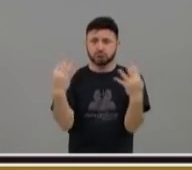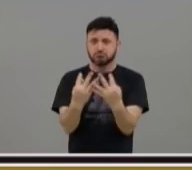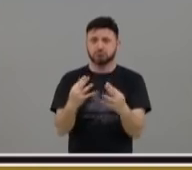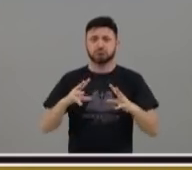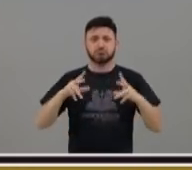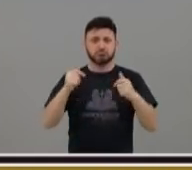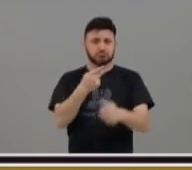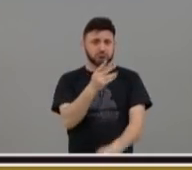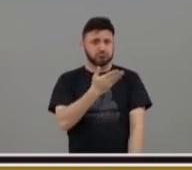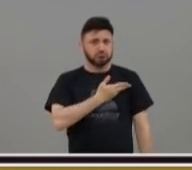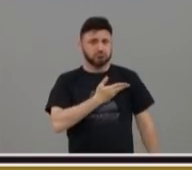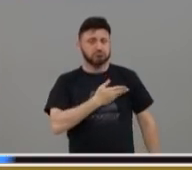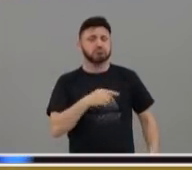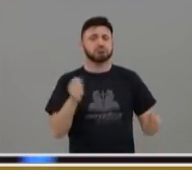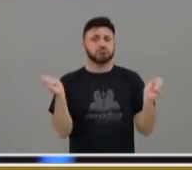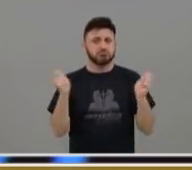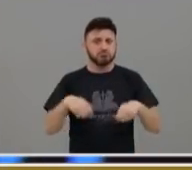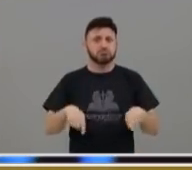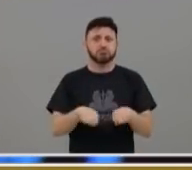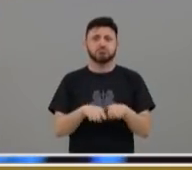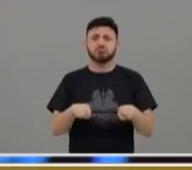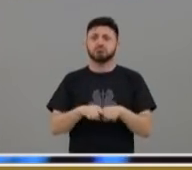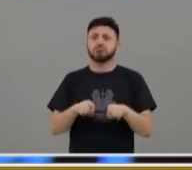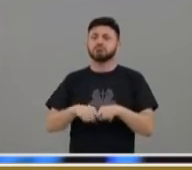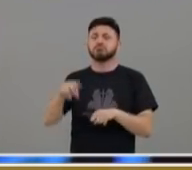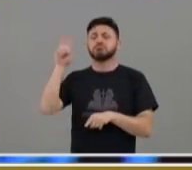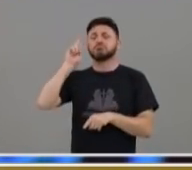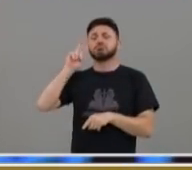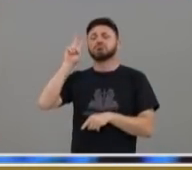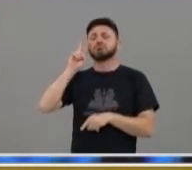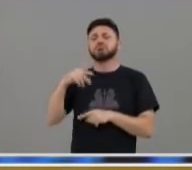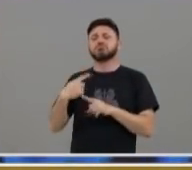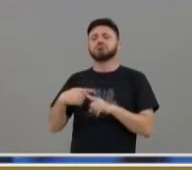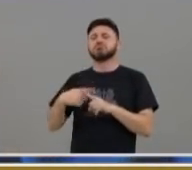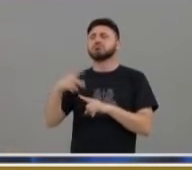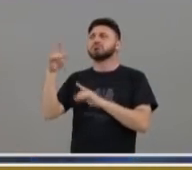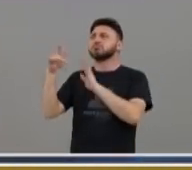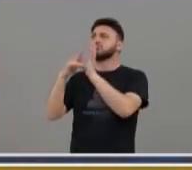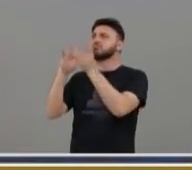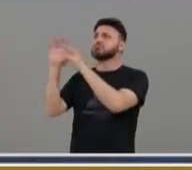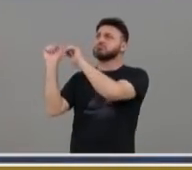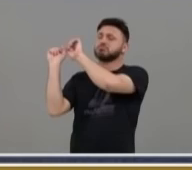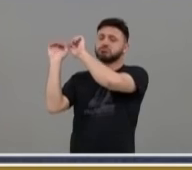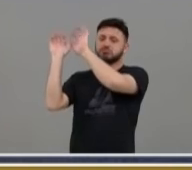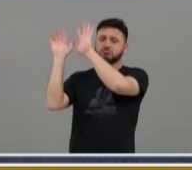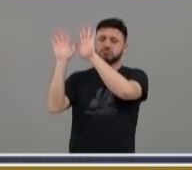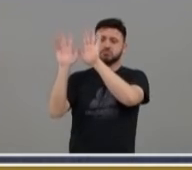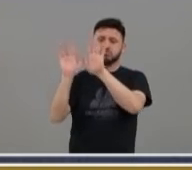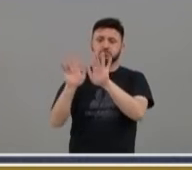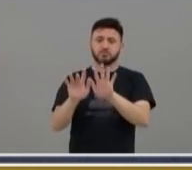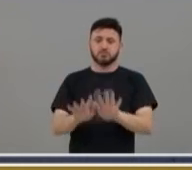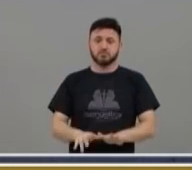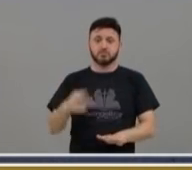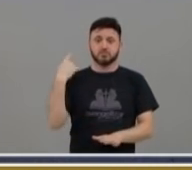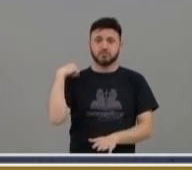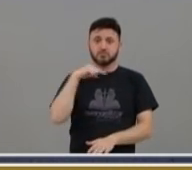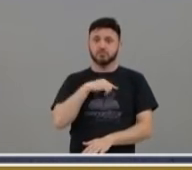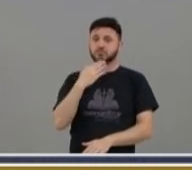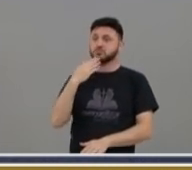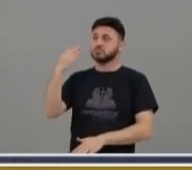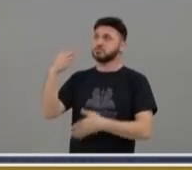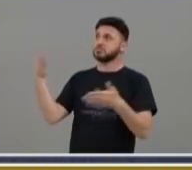tocados pela graça da sua misericórdia infinita, pela sua cruz, Jesus. Nós te pedimos nesse